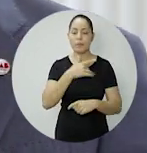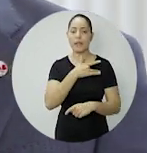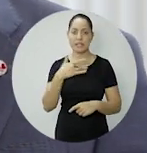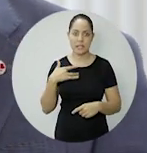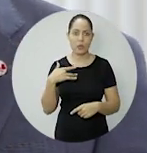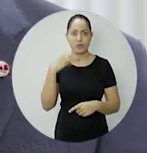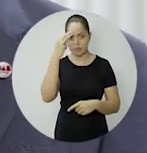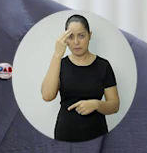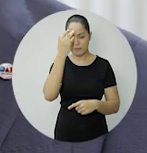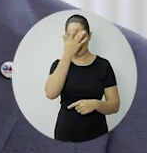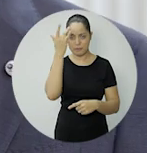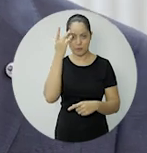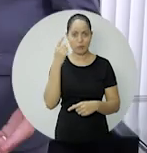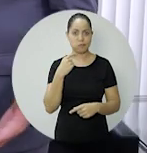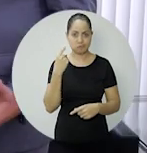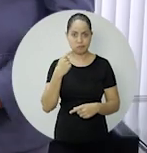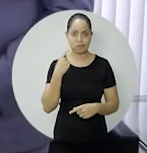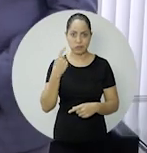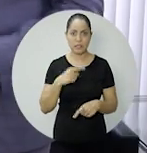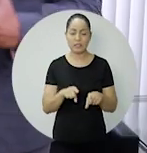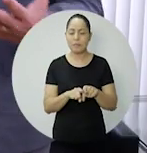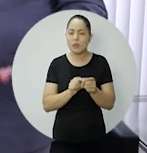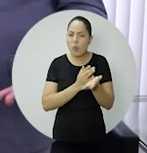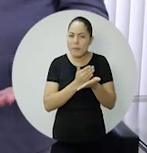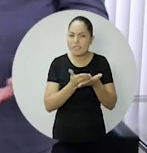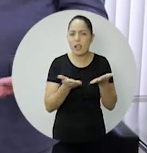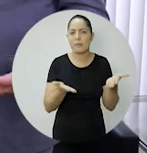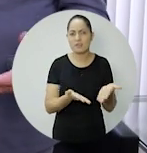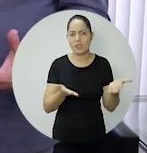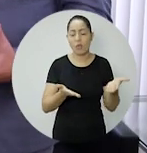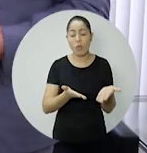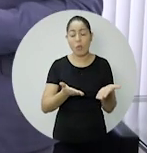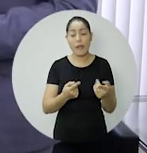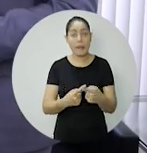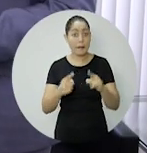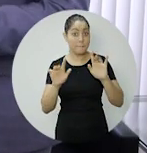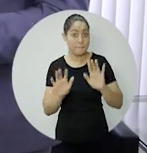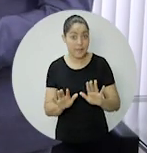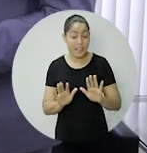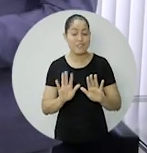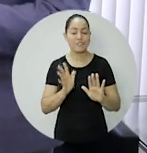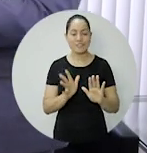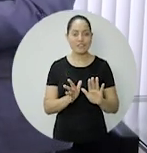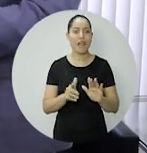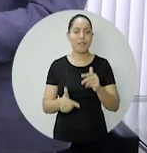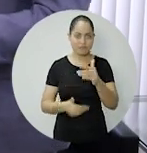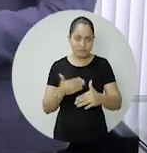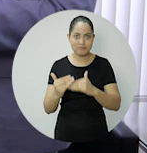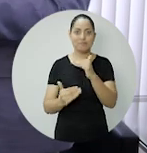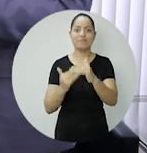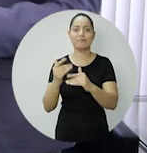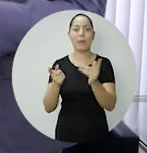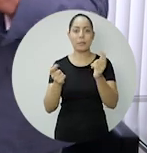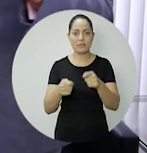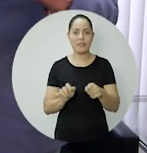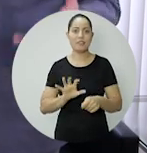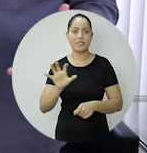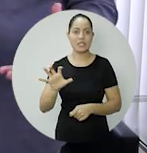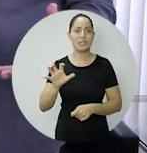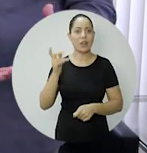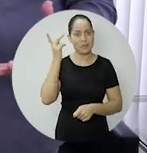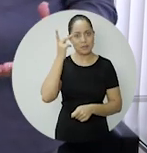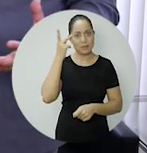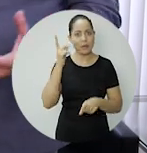saúde mental da advocacia. E estamos aí, ainda aqui em fase embrionária, mas tentando colocar juntamente com a